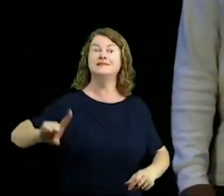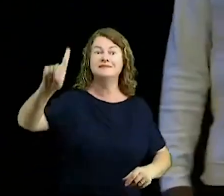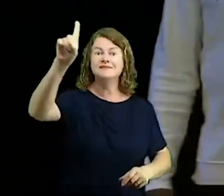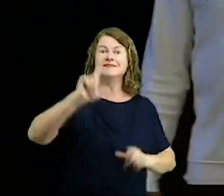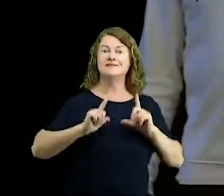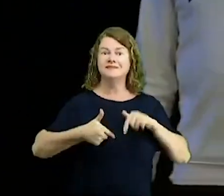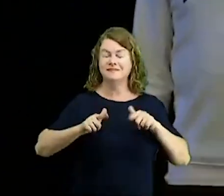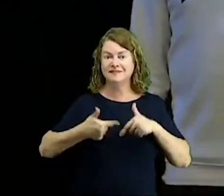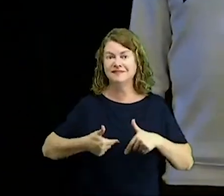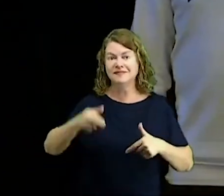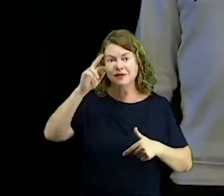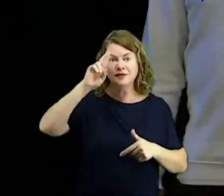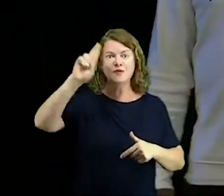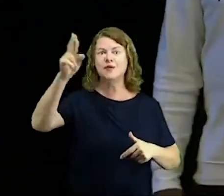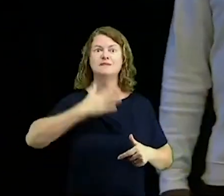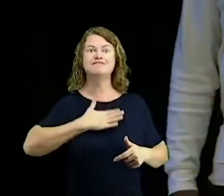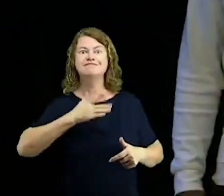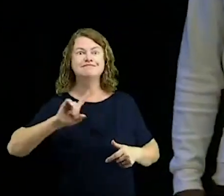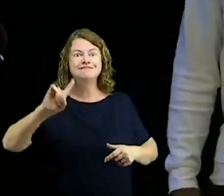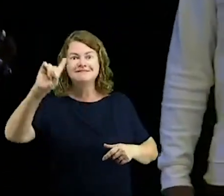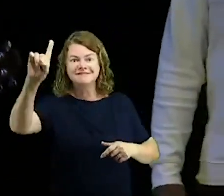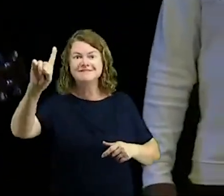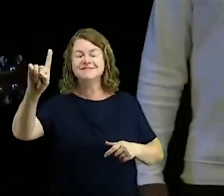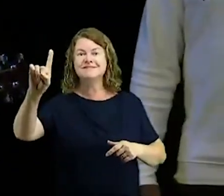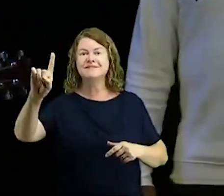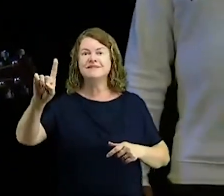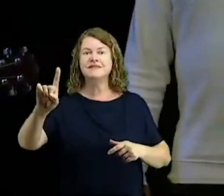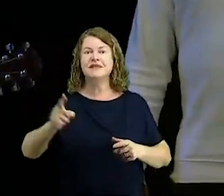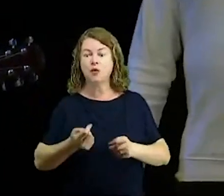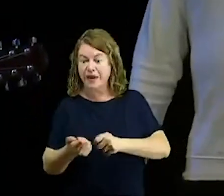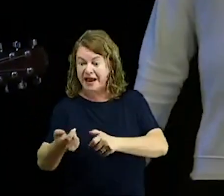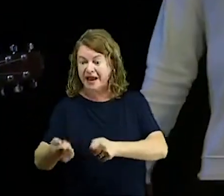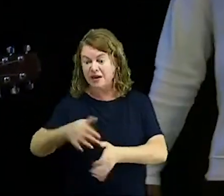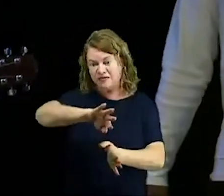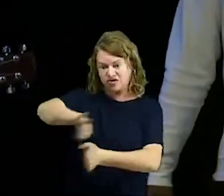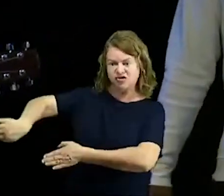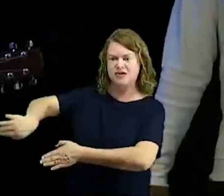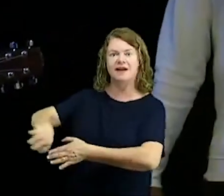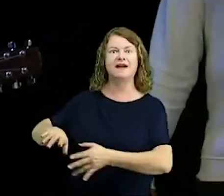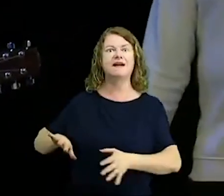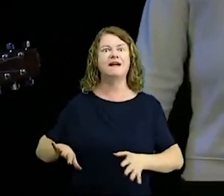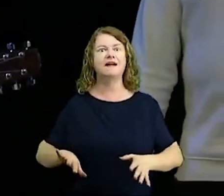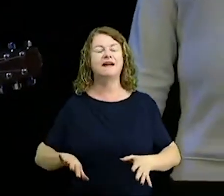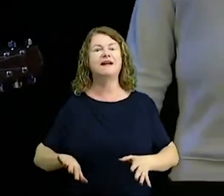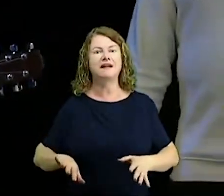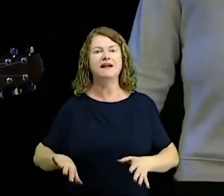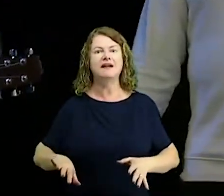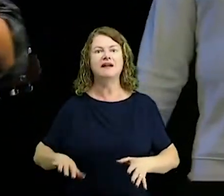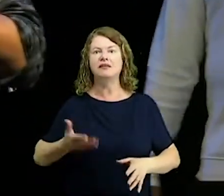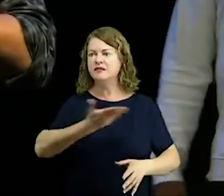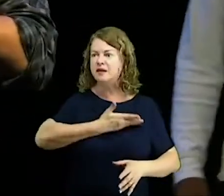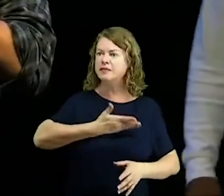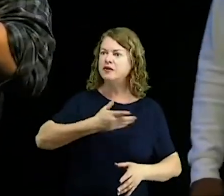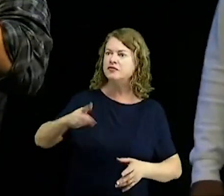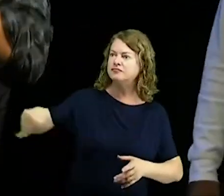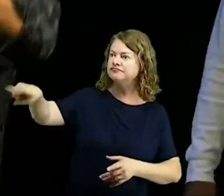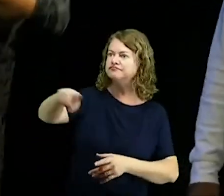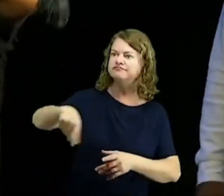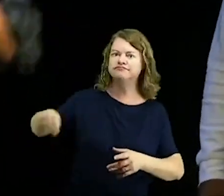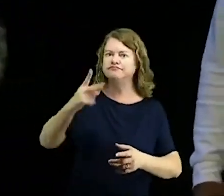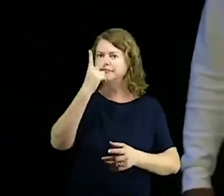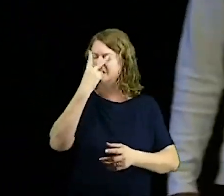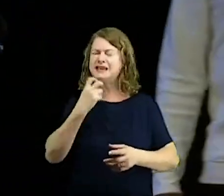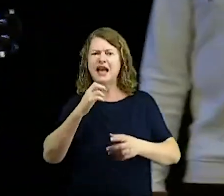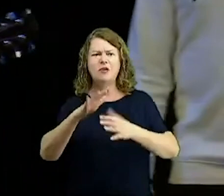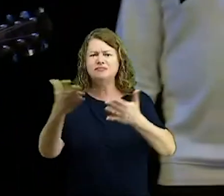meu Deus. O Senhor vai desfazer essa enganação que a minha família está vivendo, que os meus amigos estão vivendo. O Senhor vai provar através